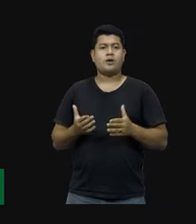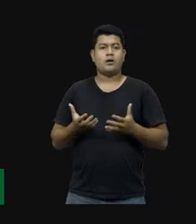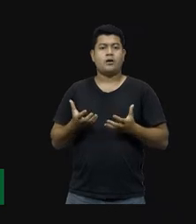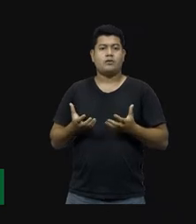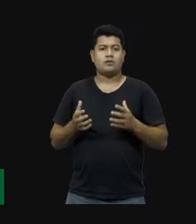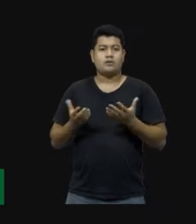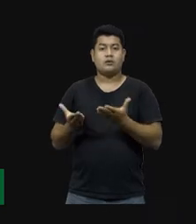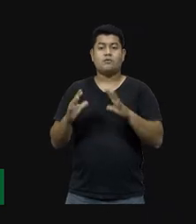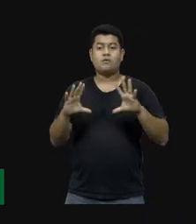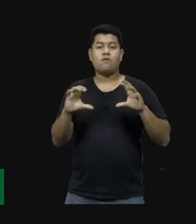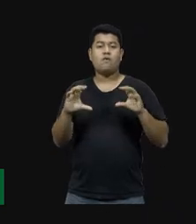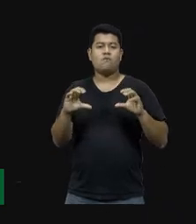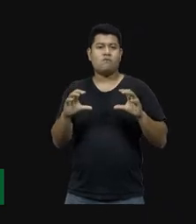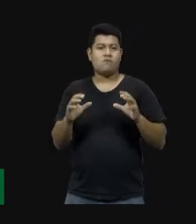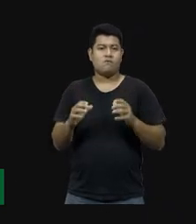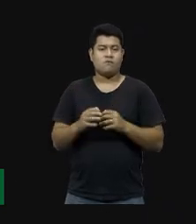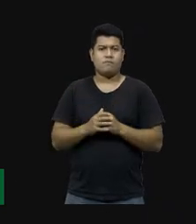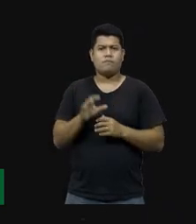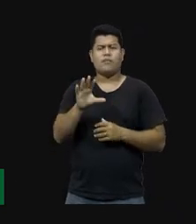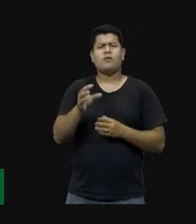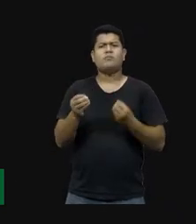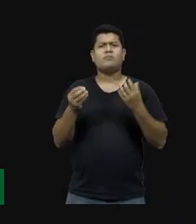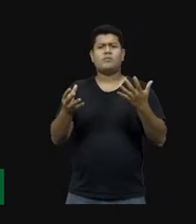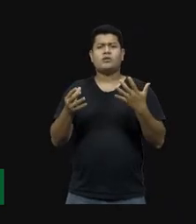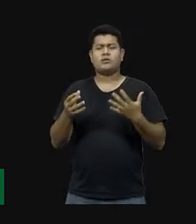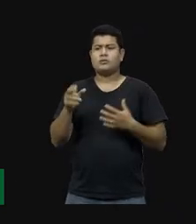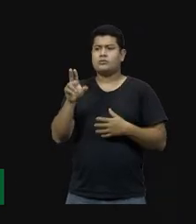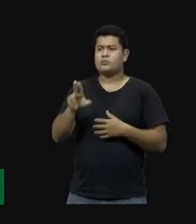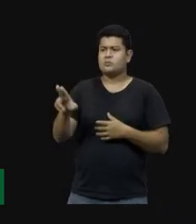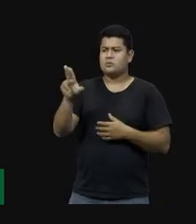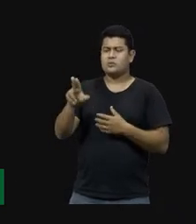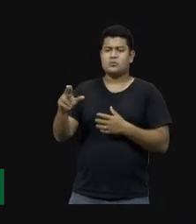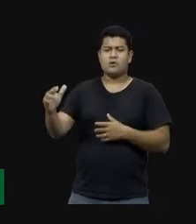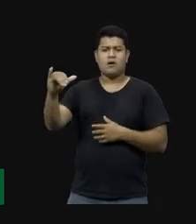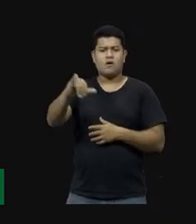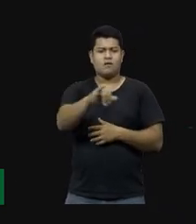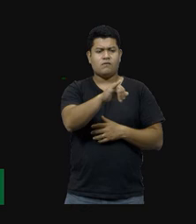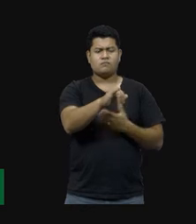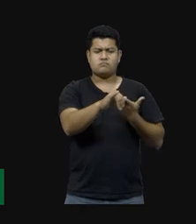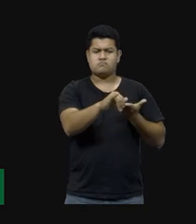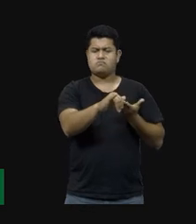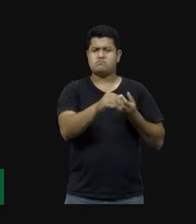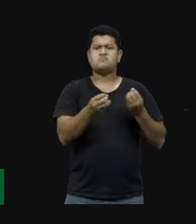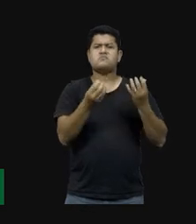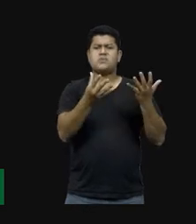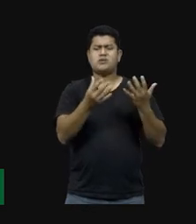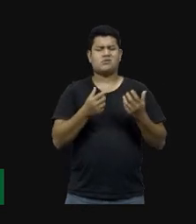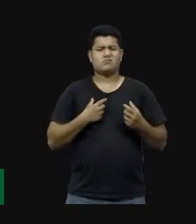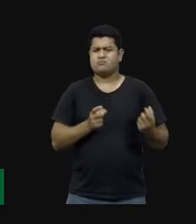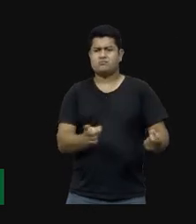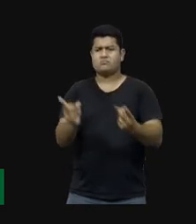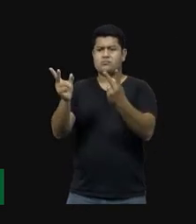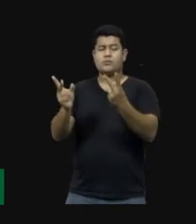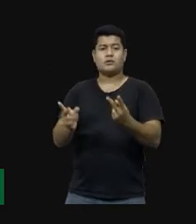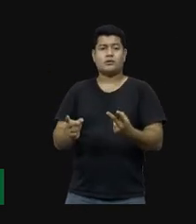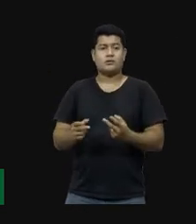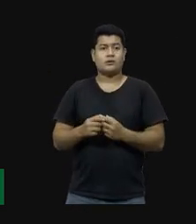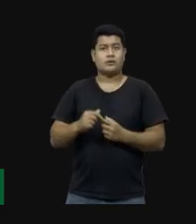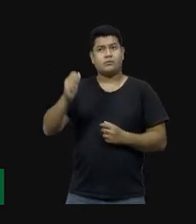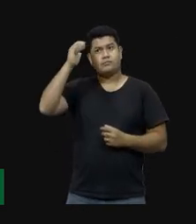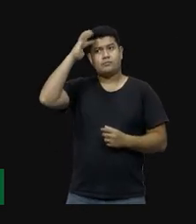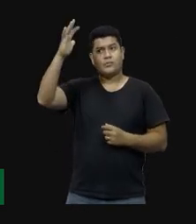avião para utilizar ele? Aí ele postava. Fico imaginando essa foto,